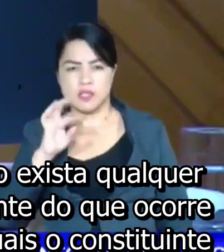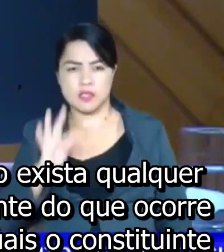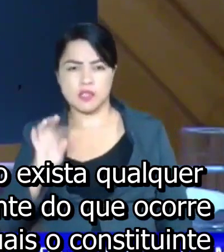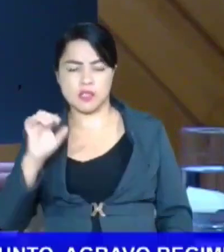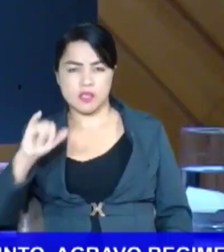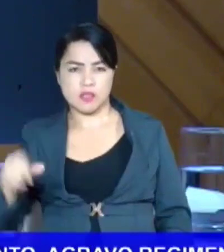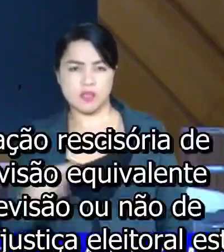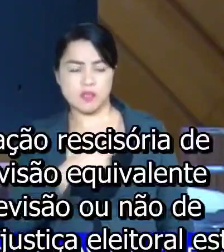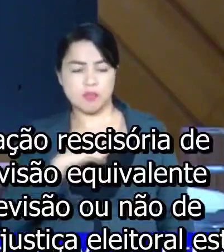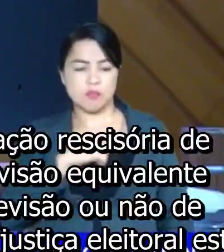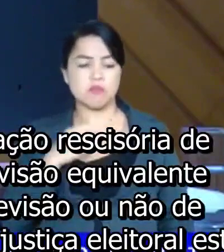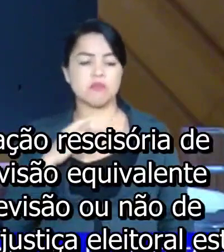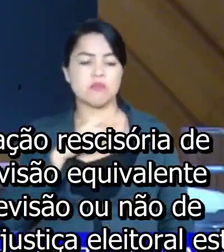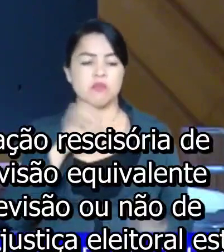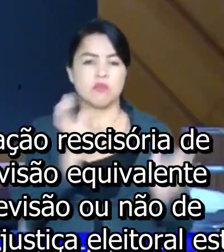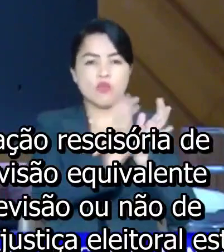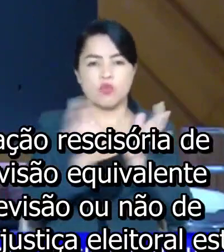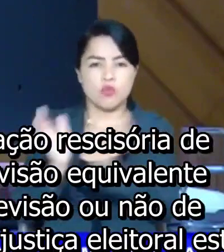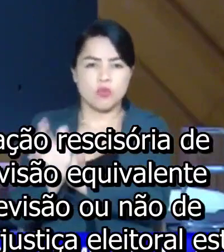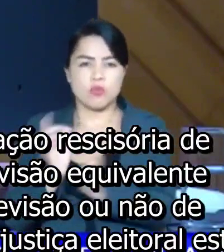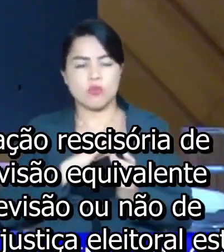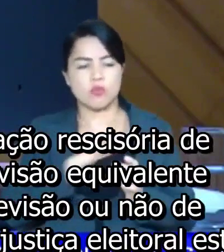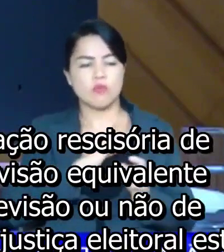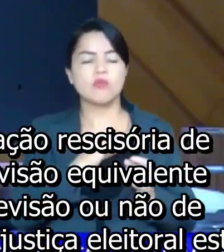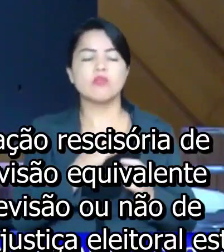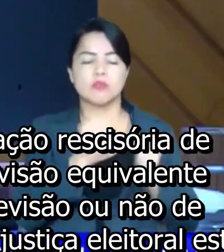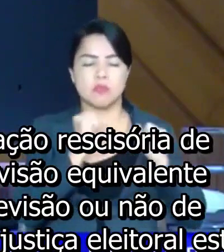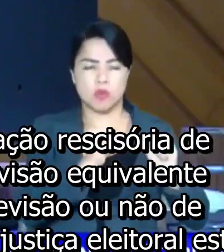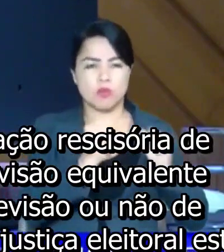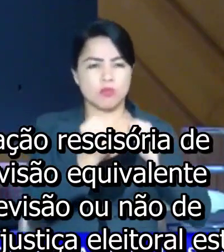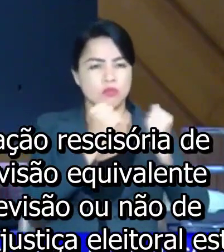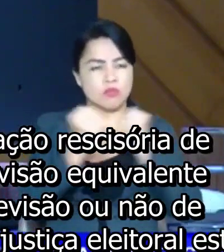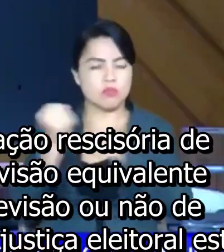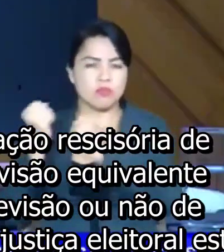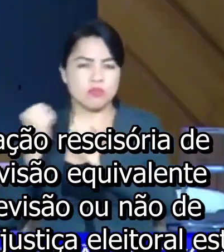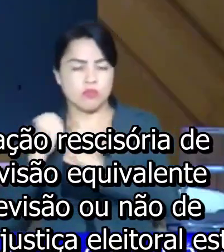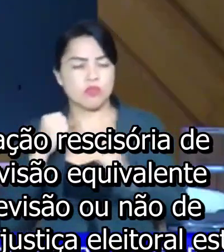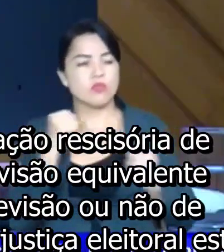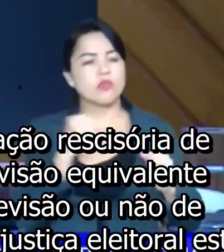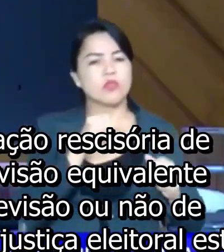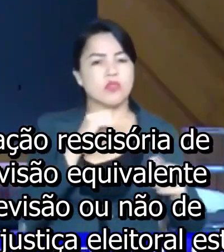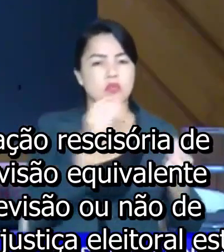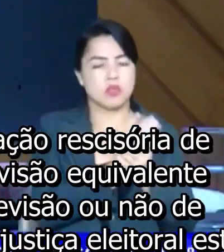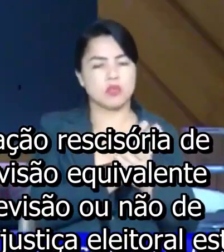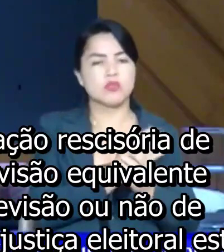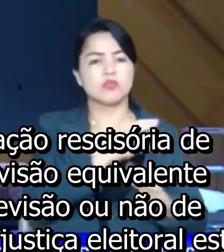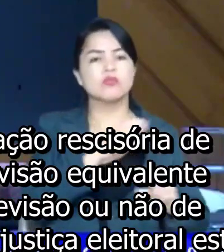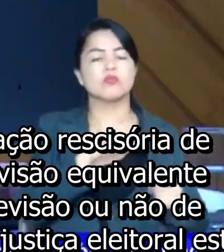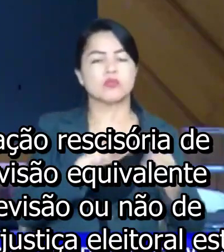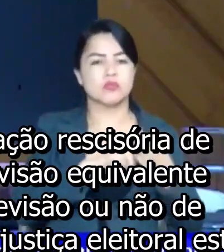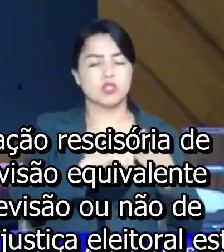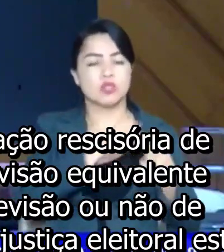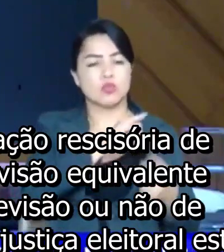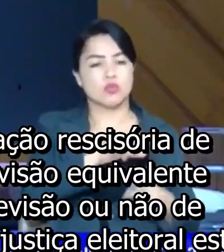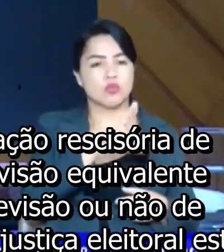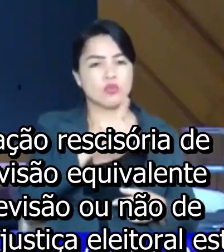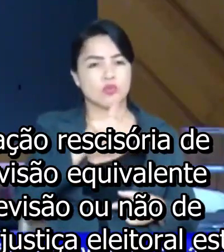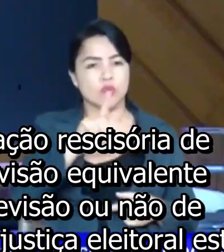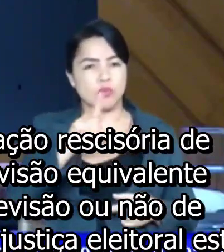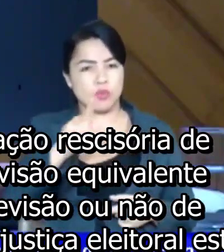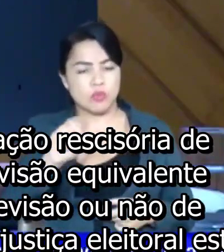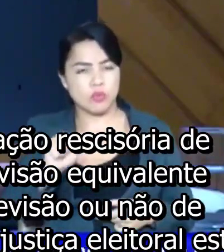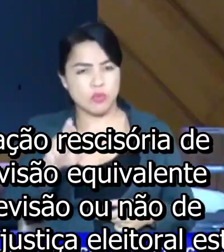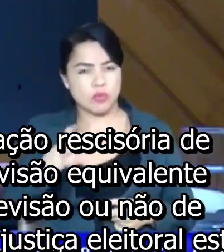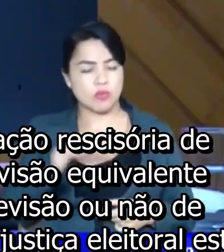quais o Constituinte fixou a competência para processar e julgar originariamente a ação rescisória de seus julgados, e não existe na Constituição da